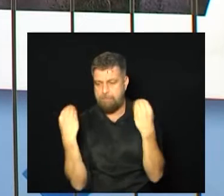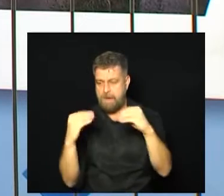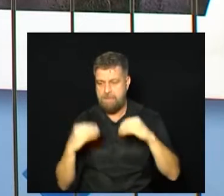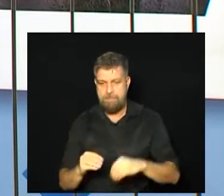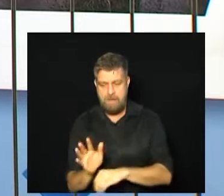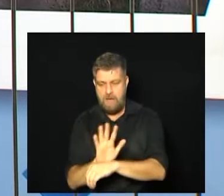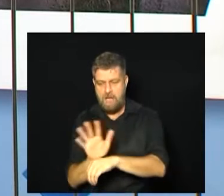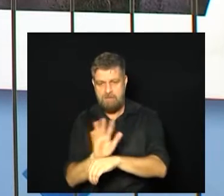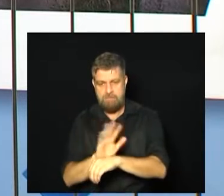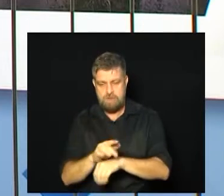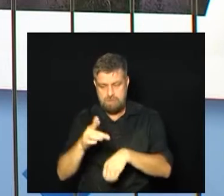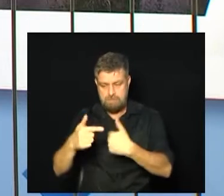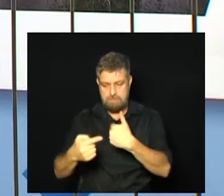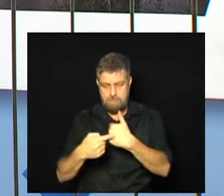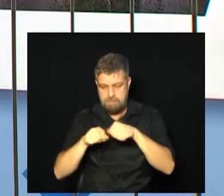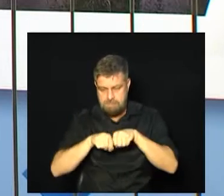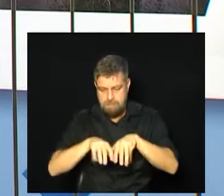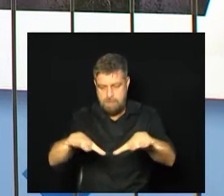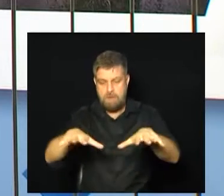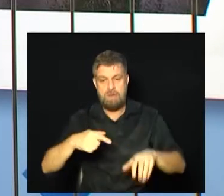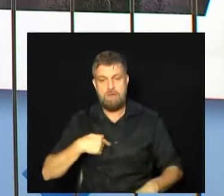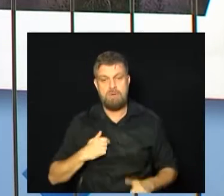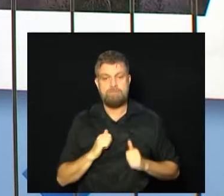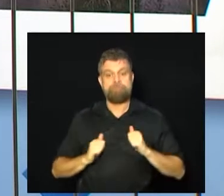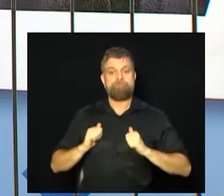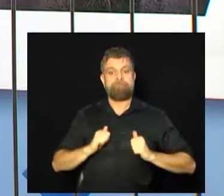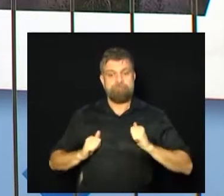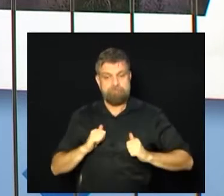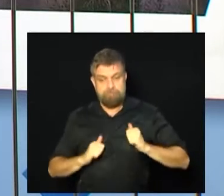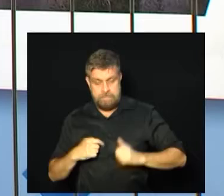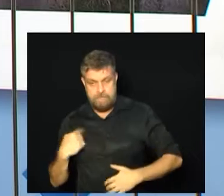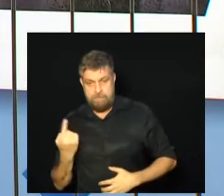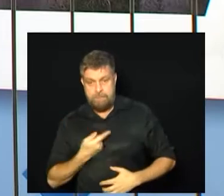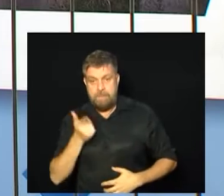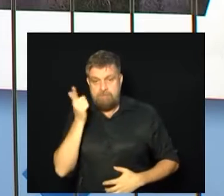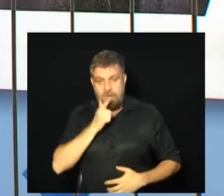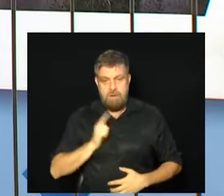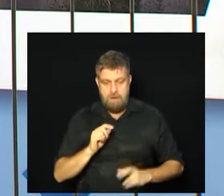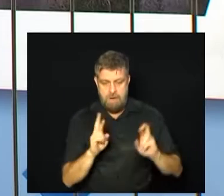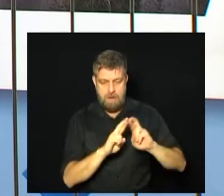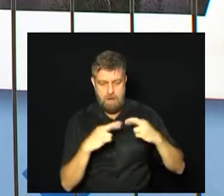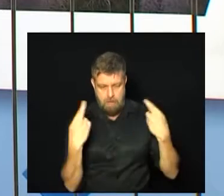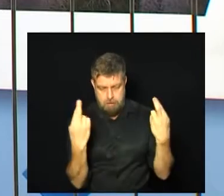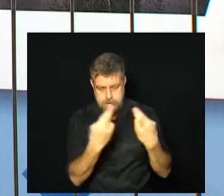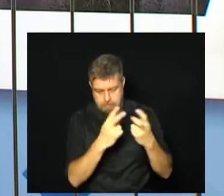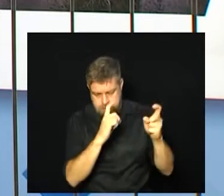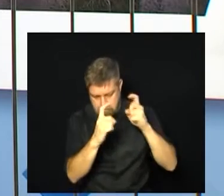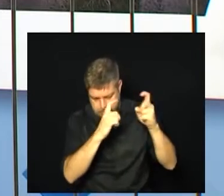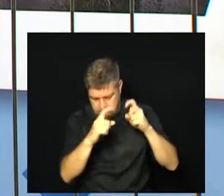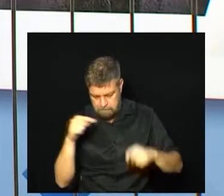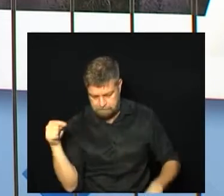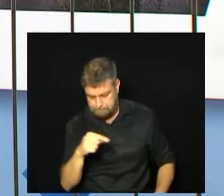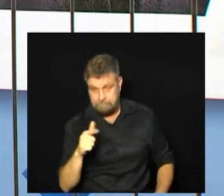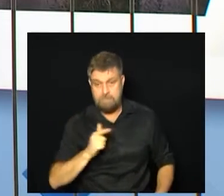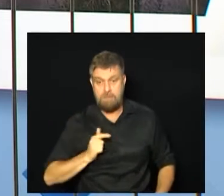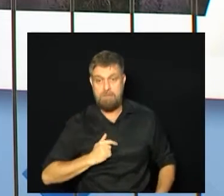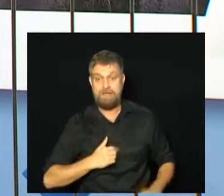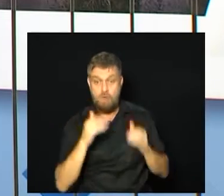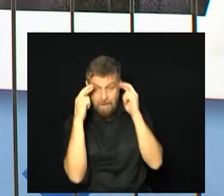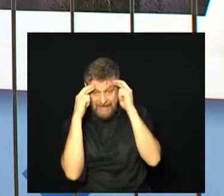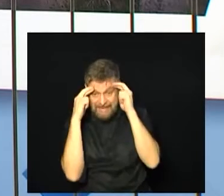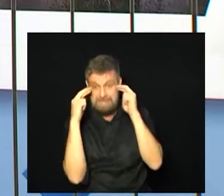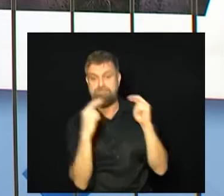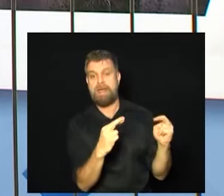que compartilhou. E estou muito ansiosa para que a gente consiga ter uma sessão acalorada, mas muito